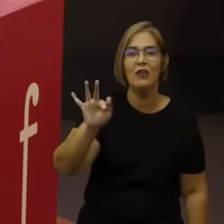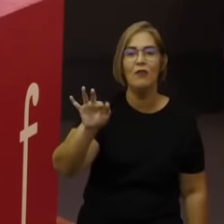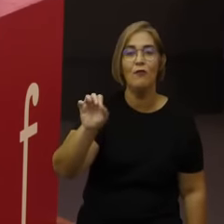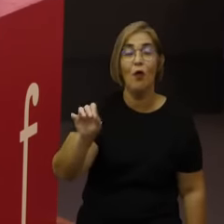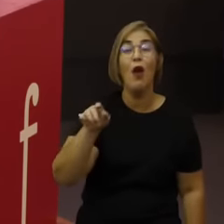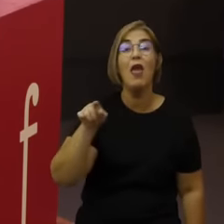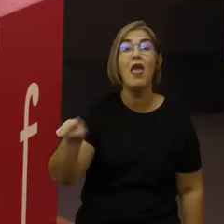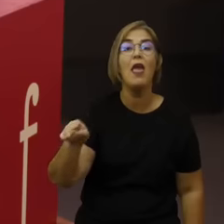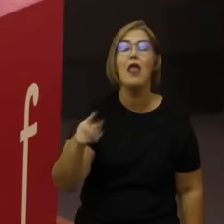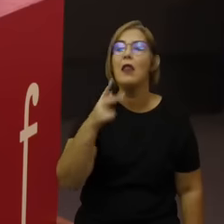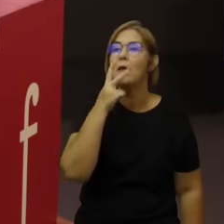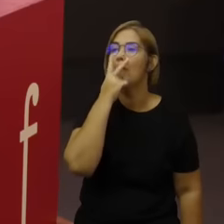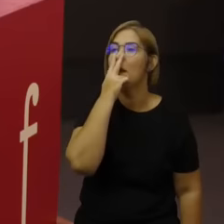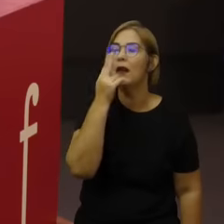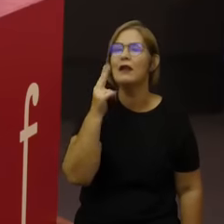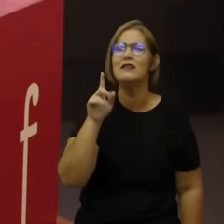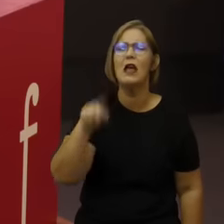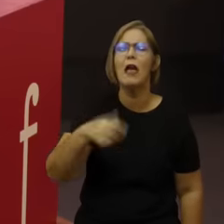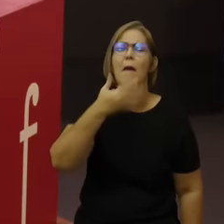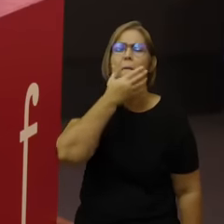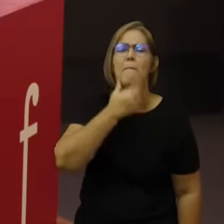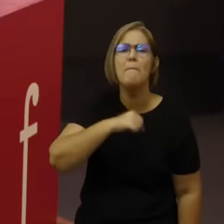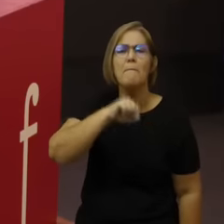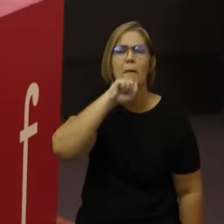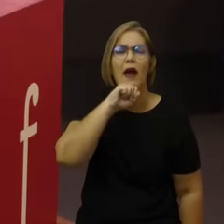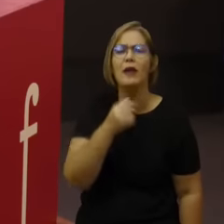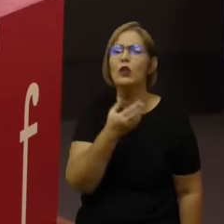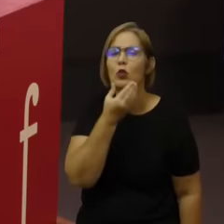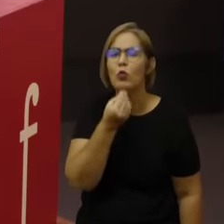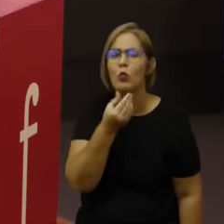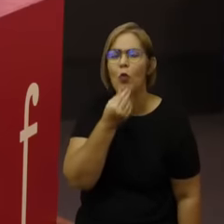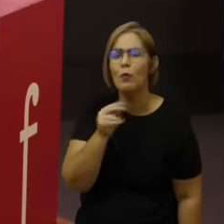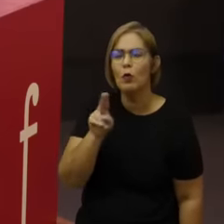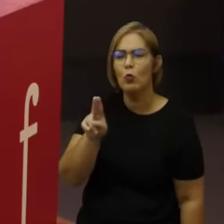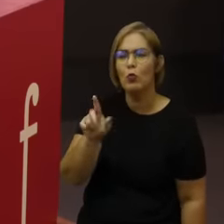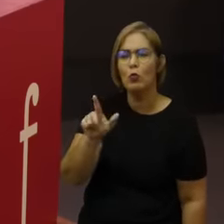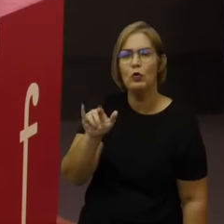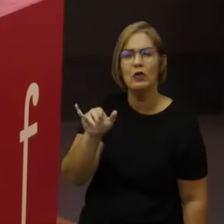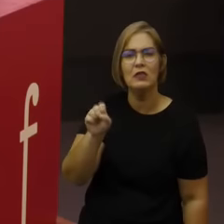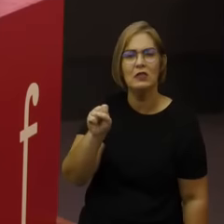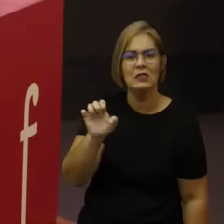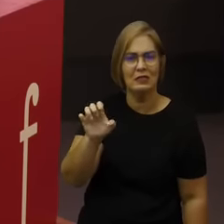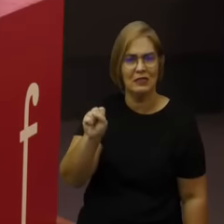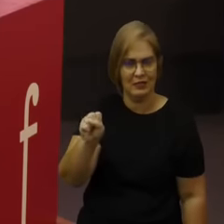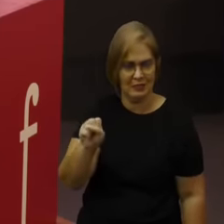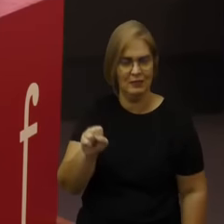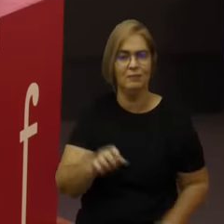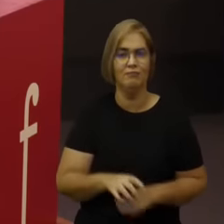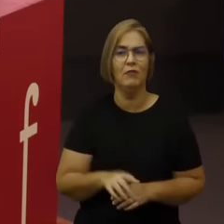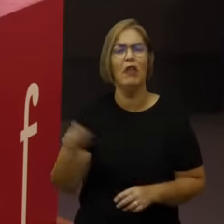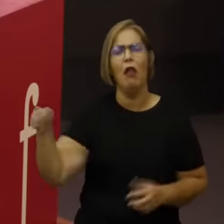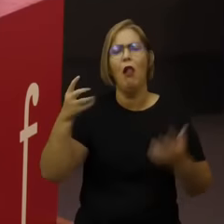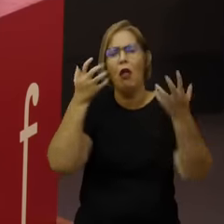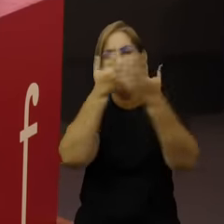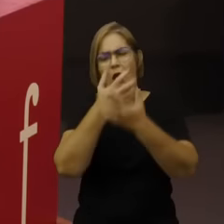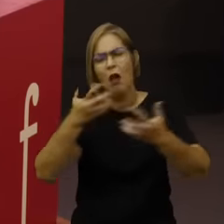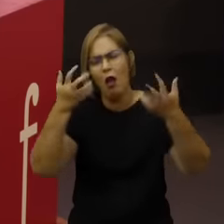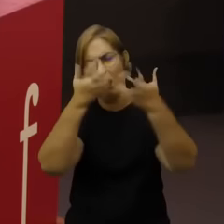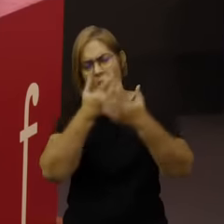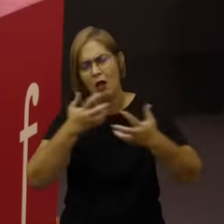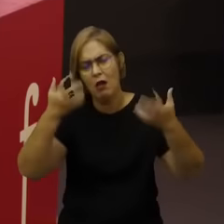sido pai de Ulisses, né, de Odisseu, que justamente Homero vai cantar na Odisseia, eh